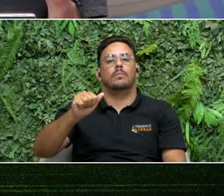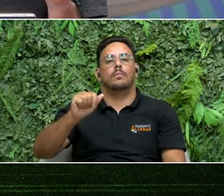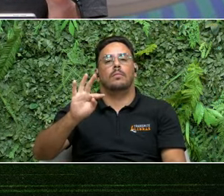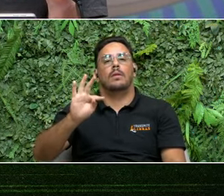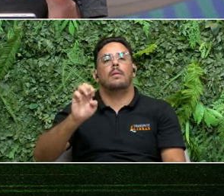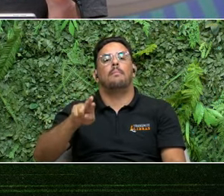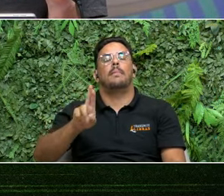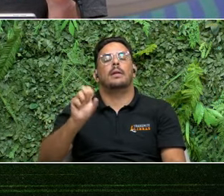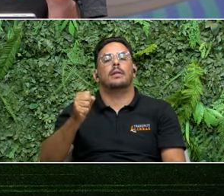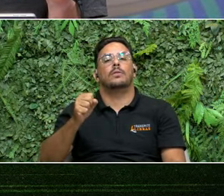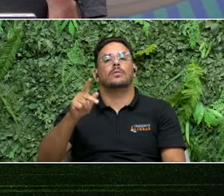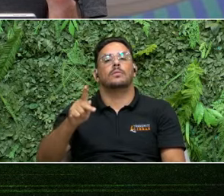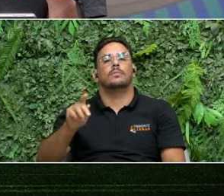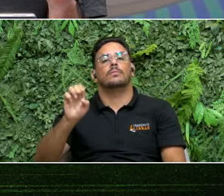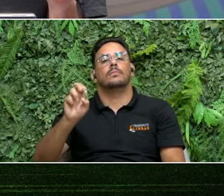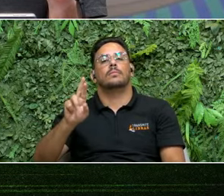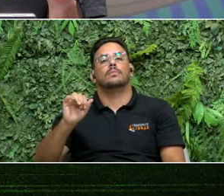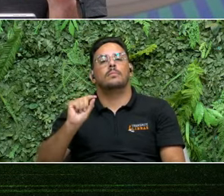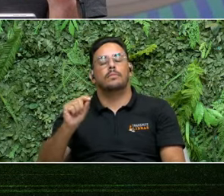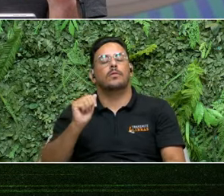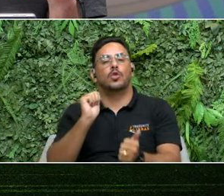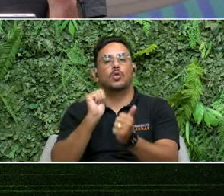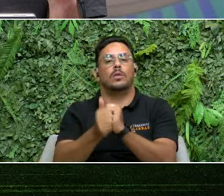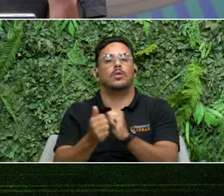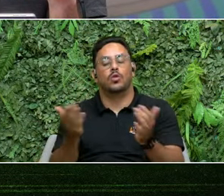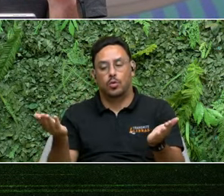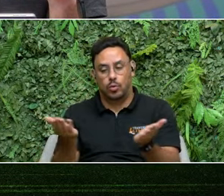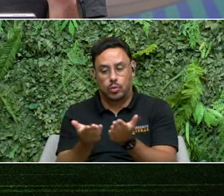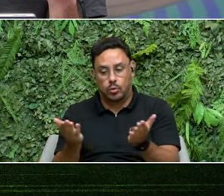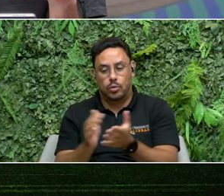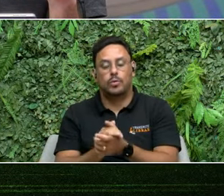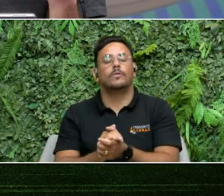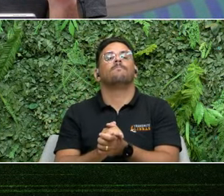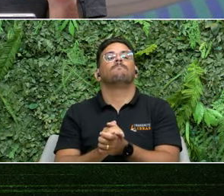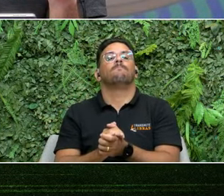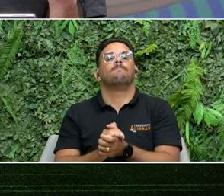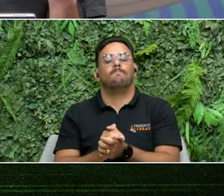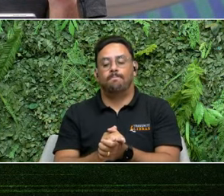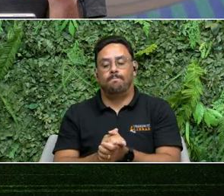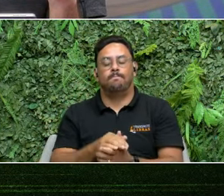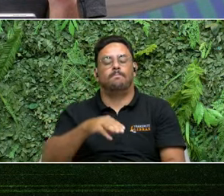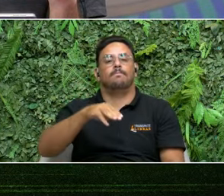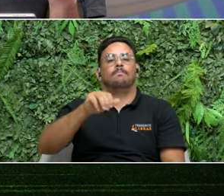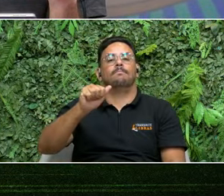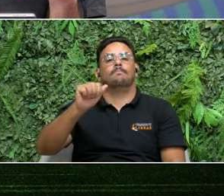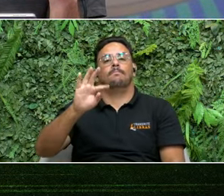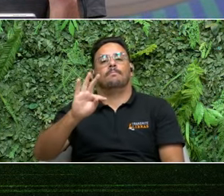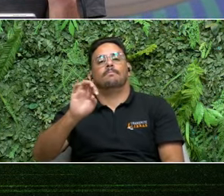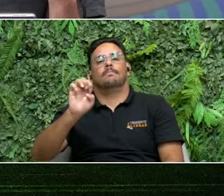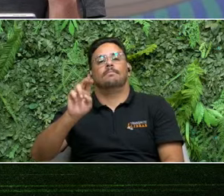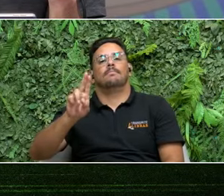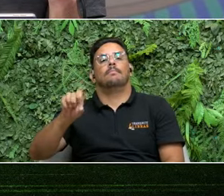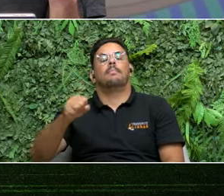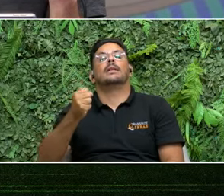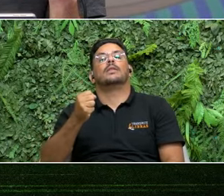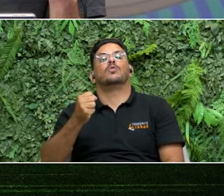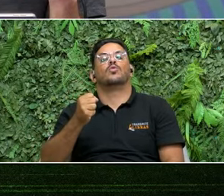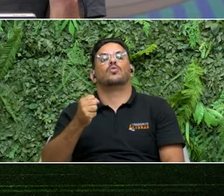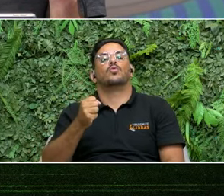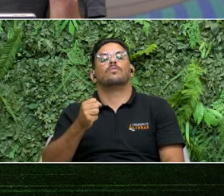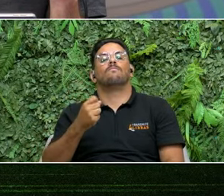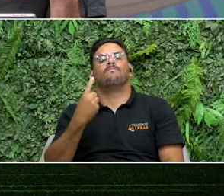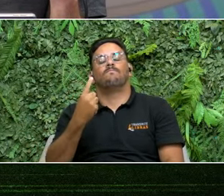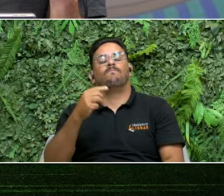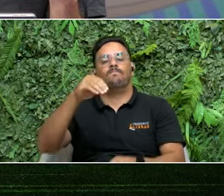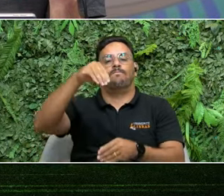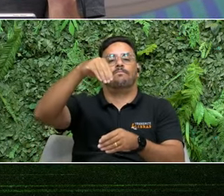jogador é da partida de hoje o jogador da partida de hoje Mateus Pereira portanto ué é